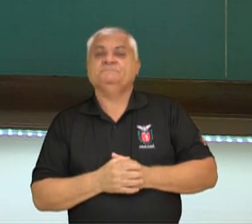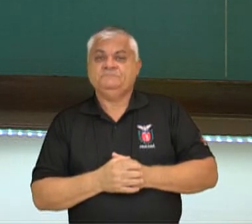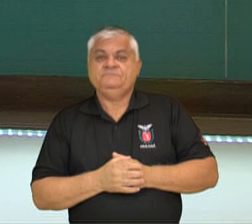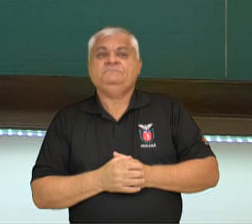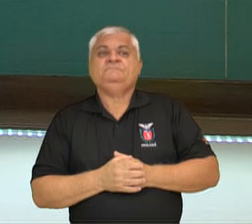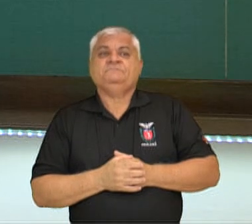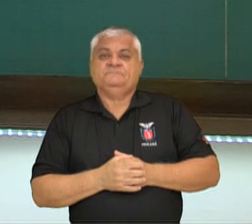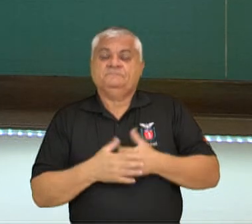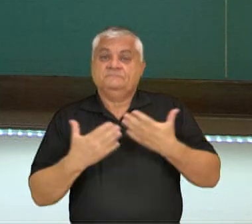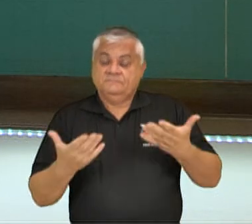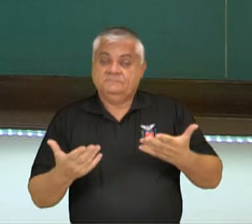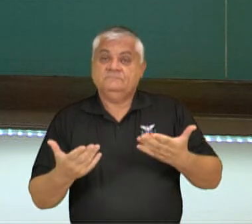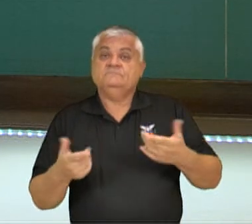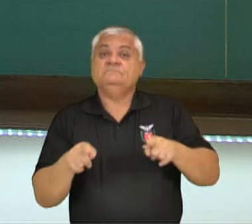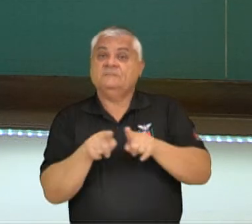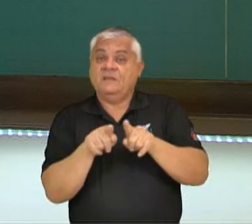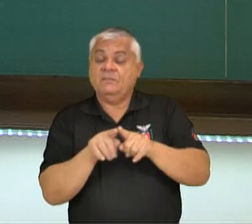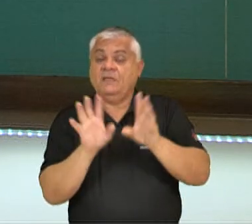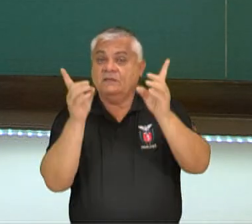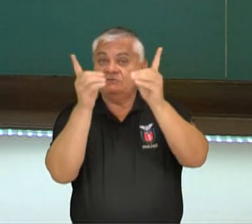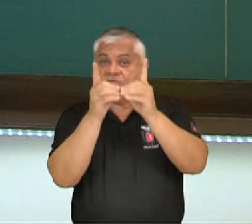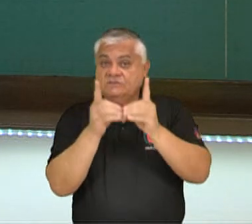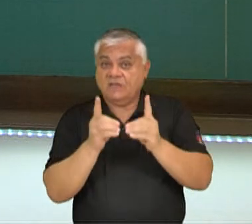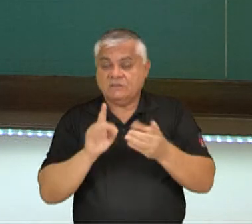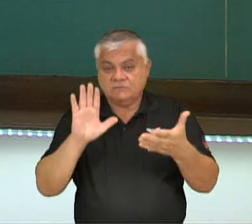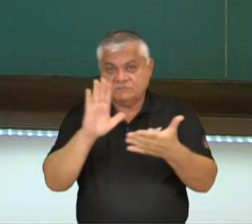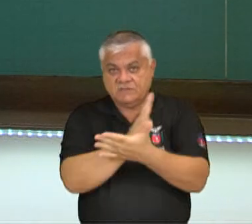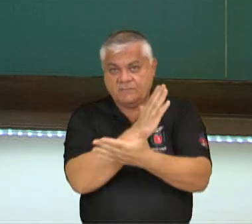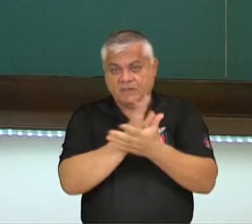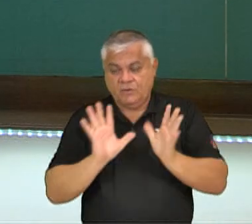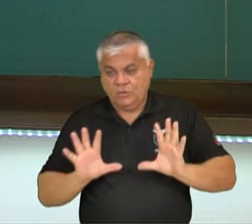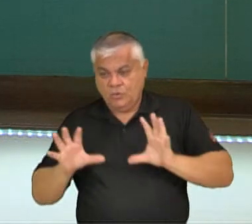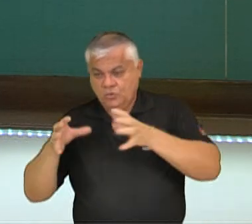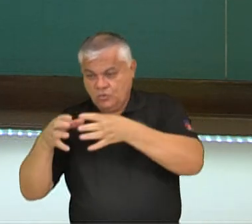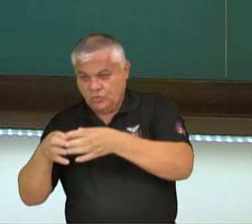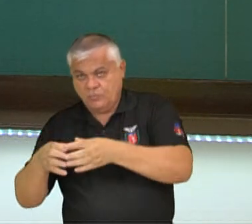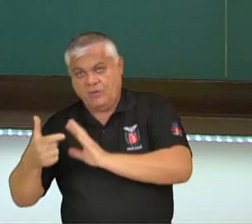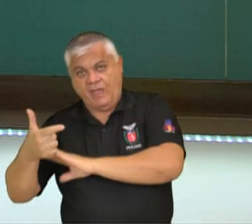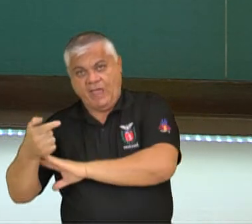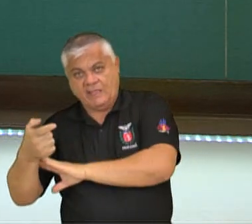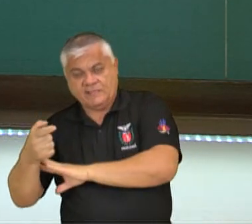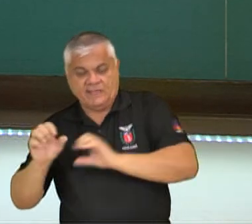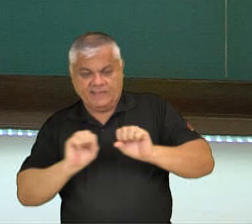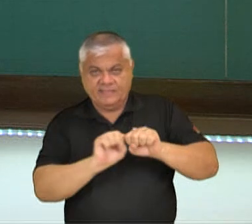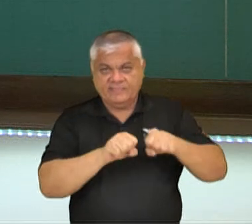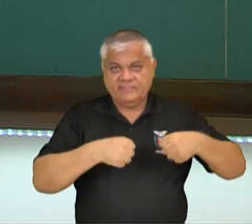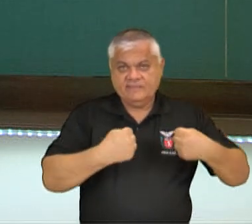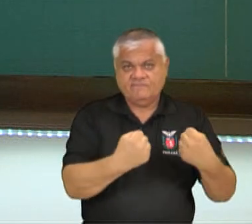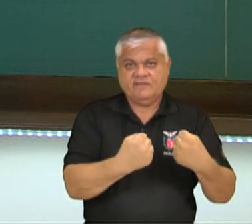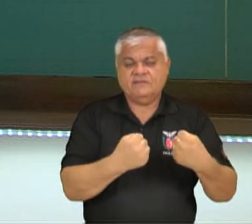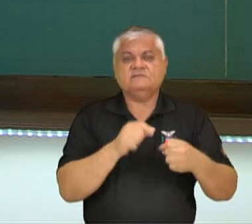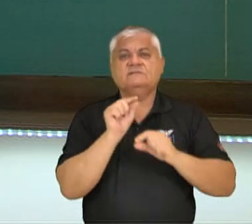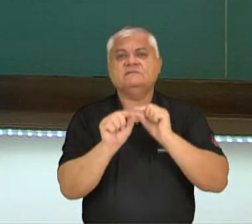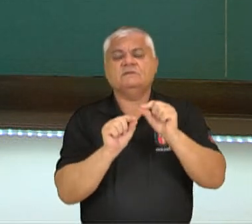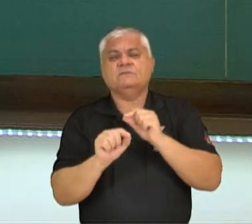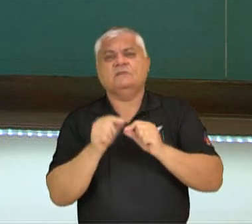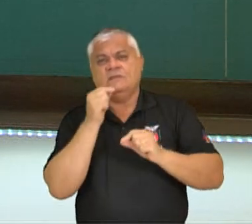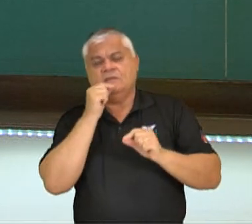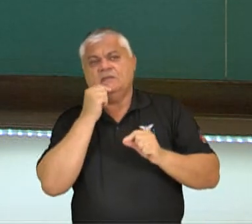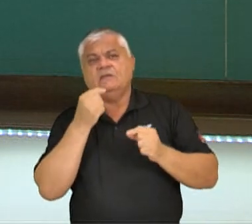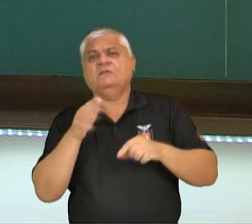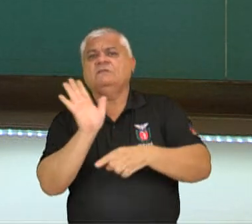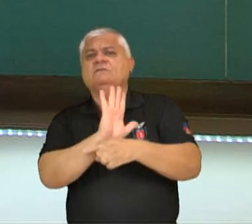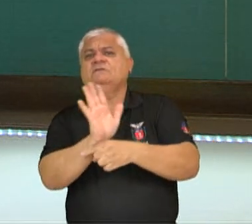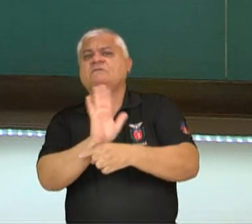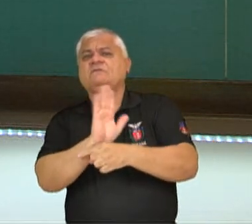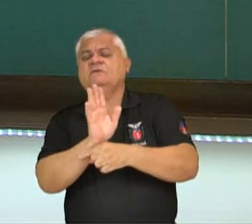forma pedagógica, didática, nós dividimos os golpes em ataque e defesa e falamos nesse vídeo